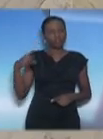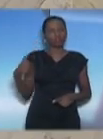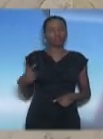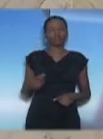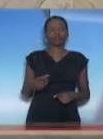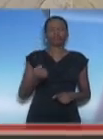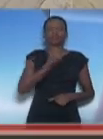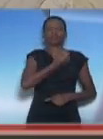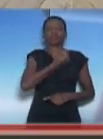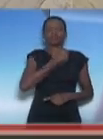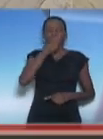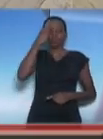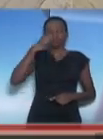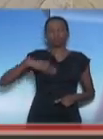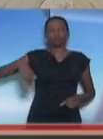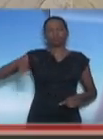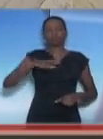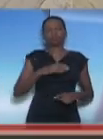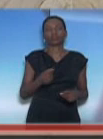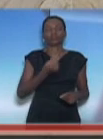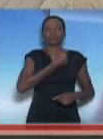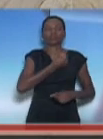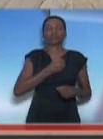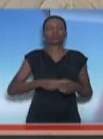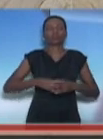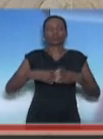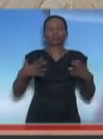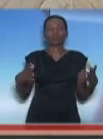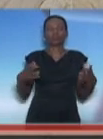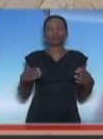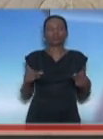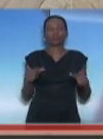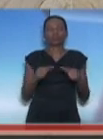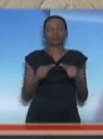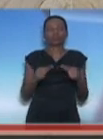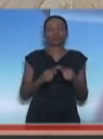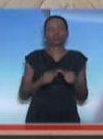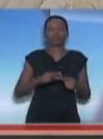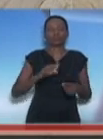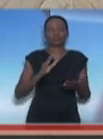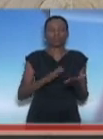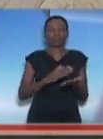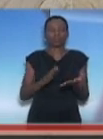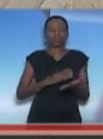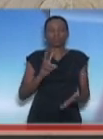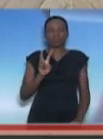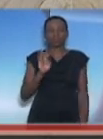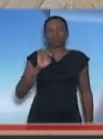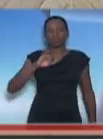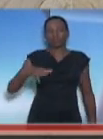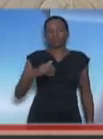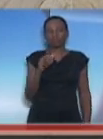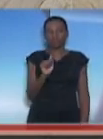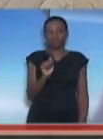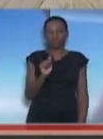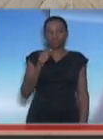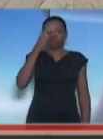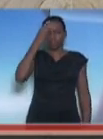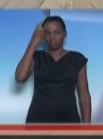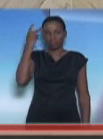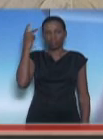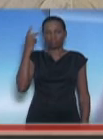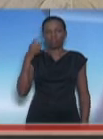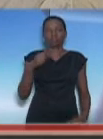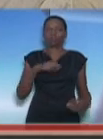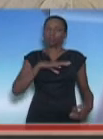mais o número de pessoas assim, sendo inclusive um motivo de matéria na revista Veja. Então, notem que uma pessoa que tem a coragem